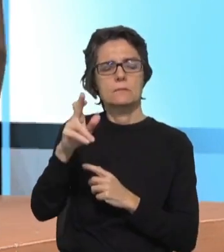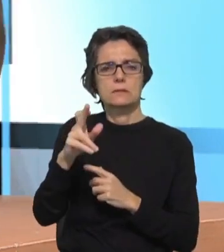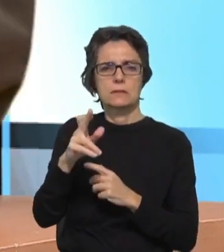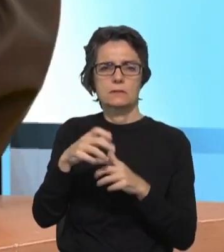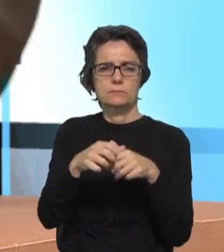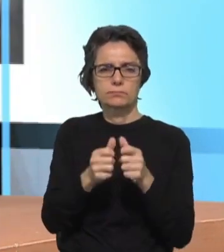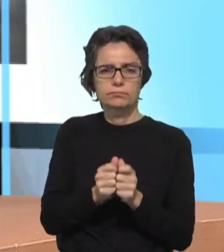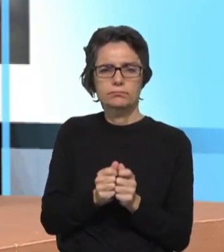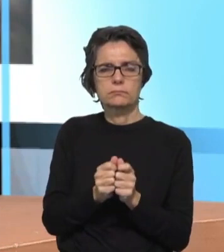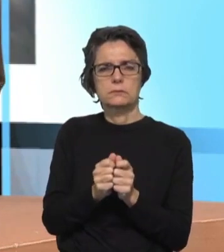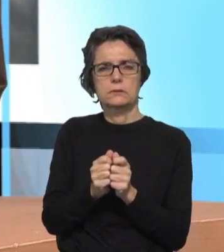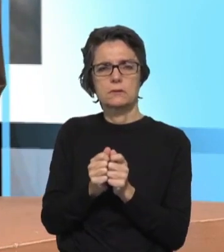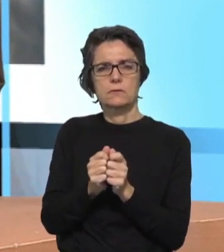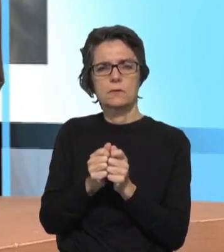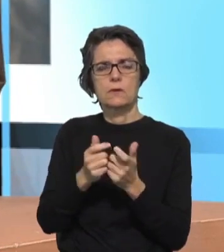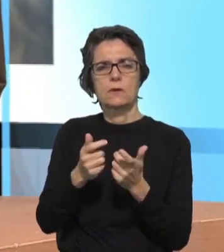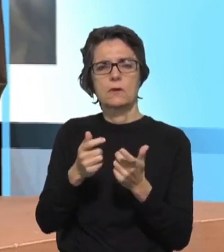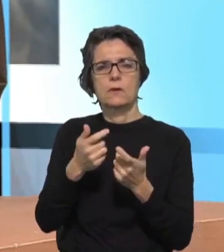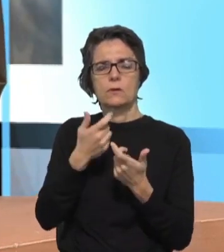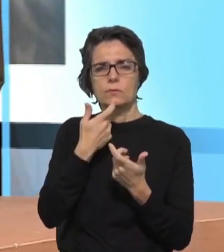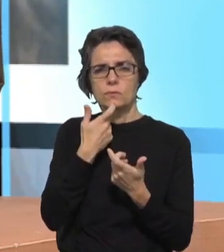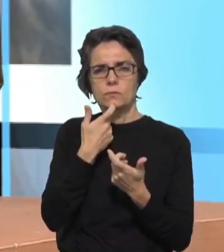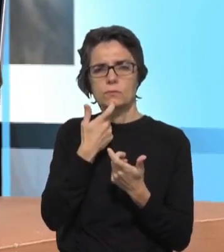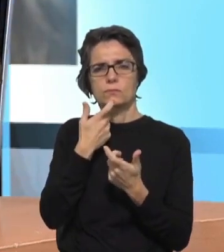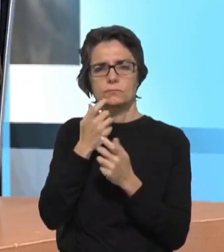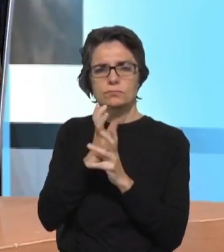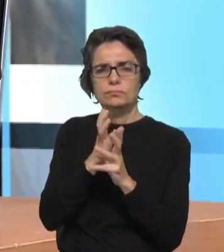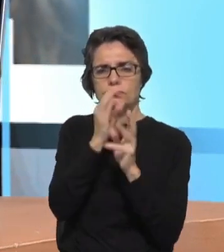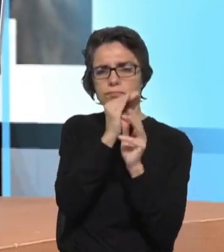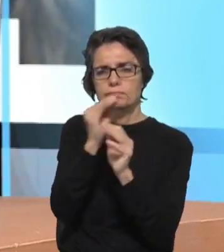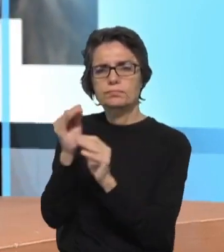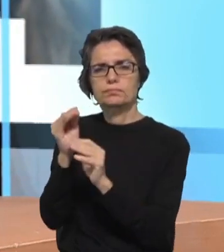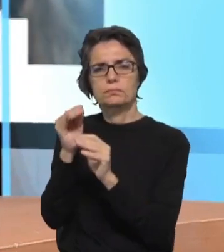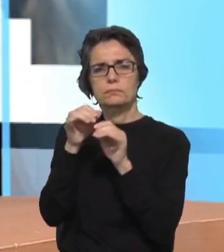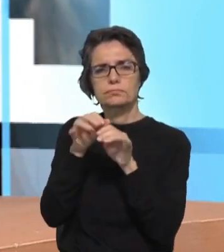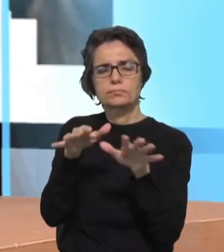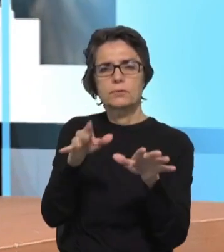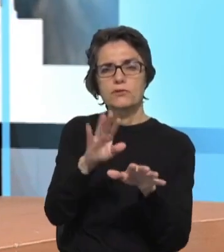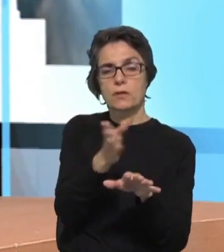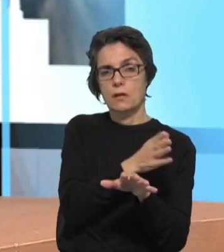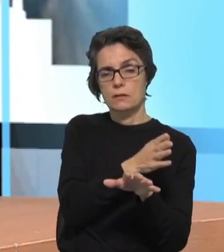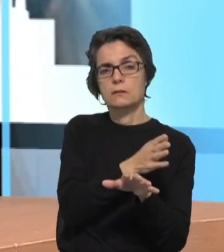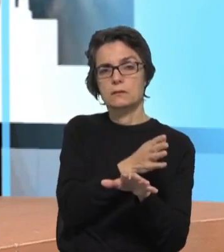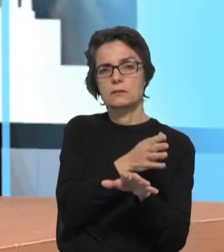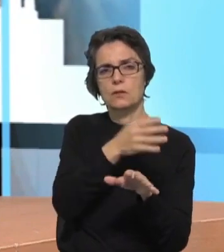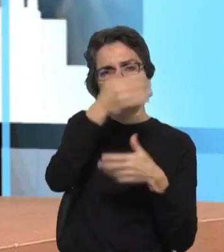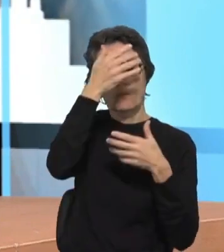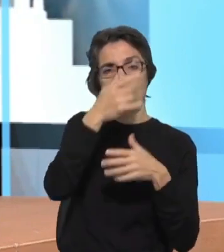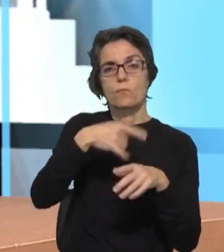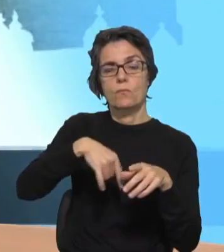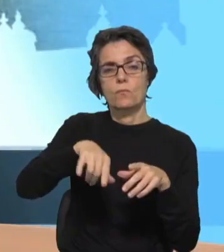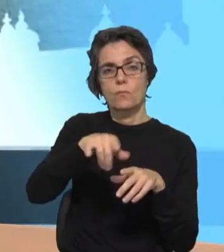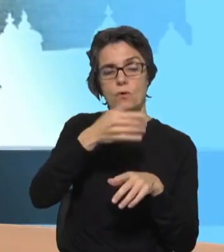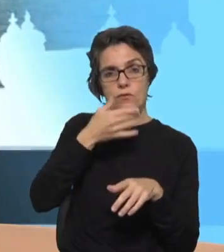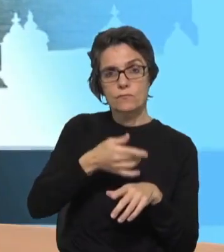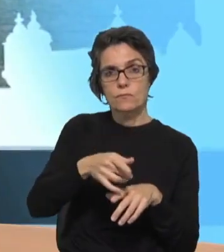Portanto, Francisco começa a lançar-se para a pregação. Ele tinha feito essa experiência entre os mouros, né? Celebrámos há pouco tempo também os 800